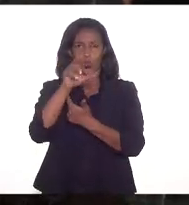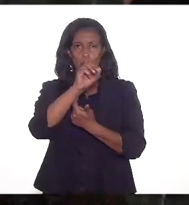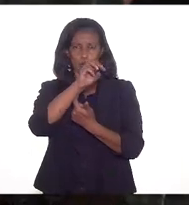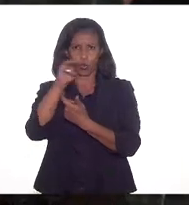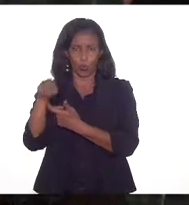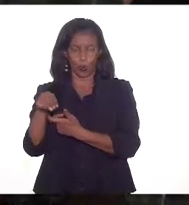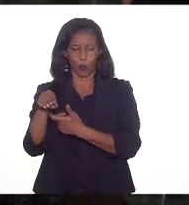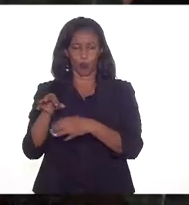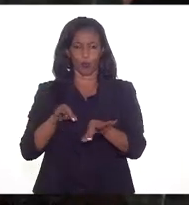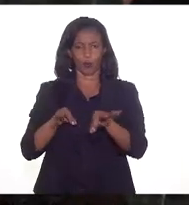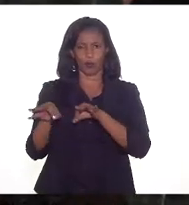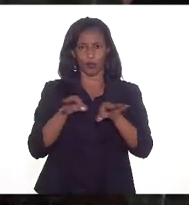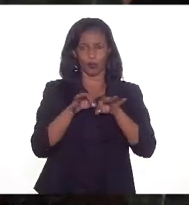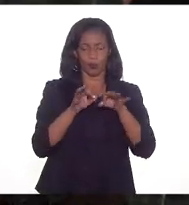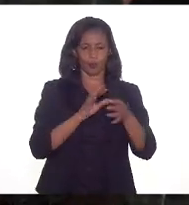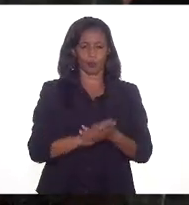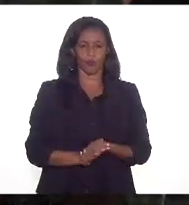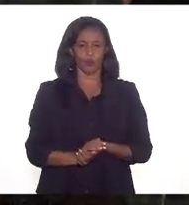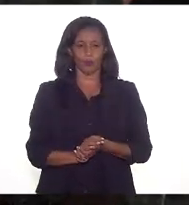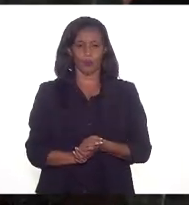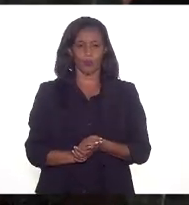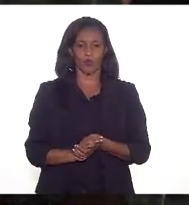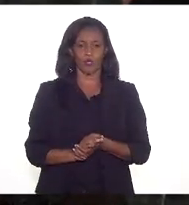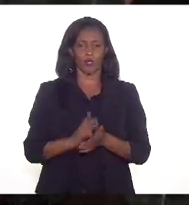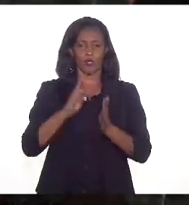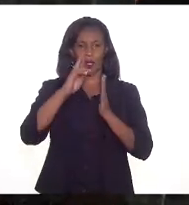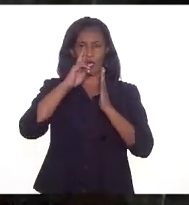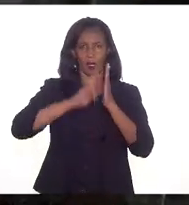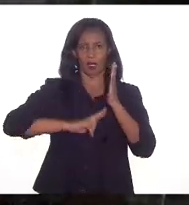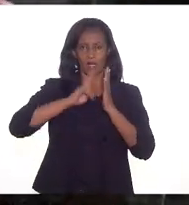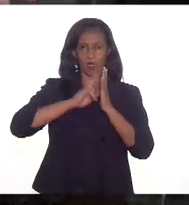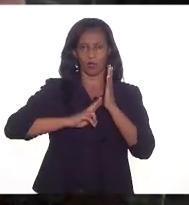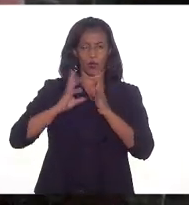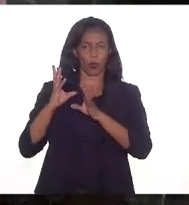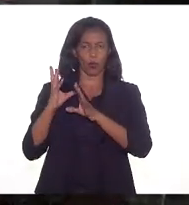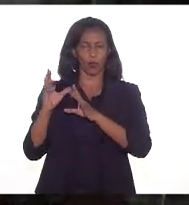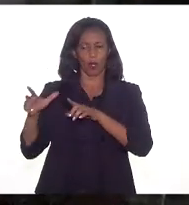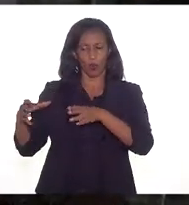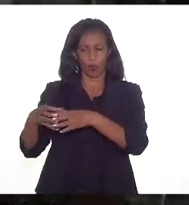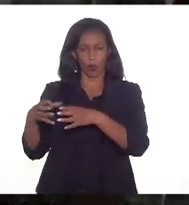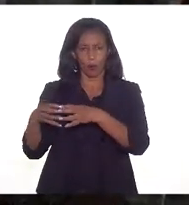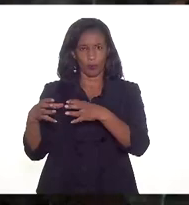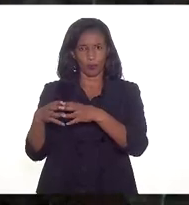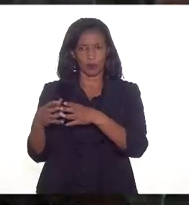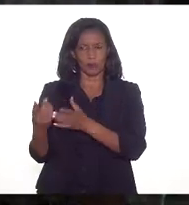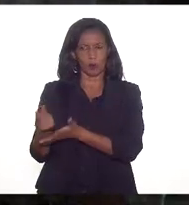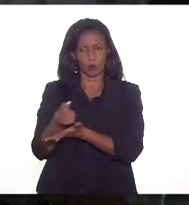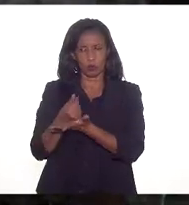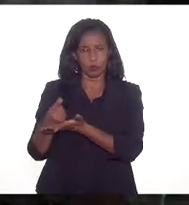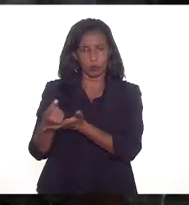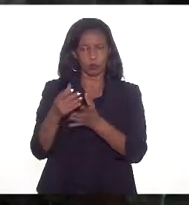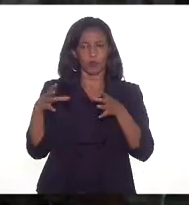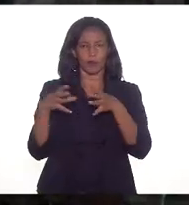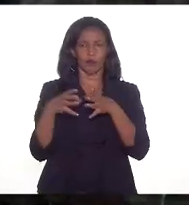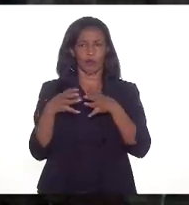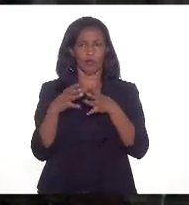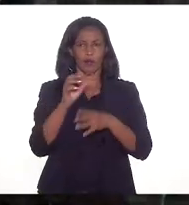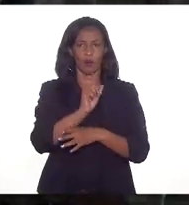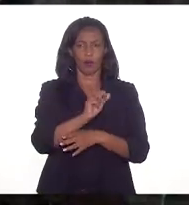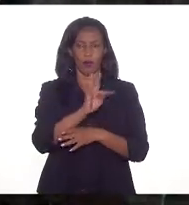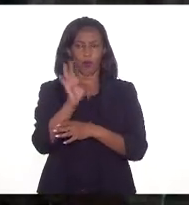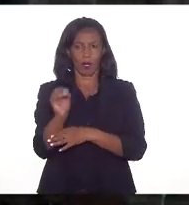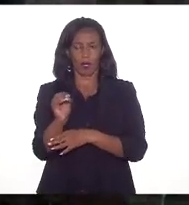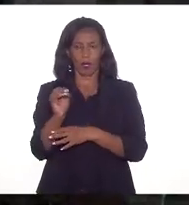na forma prevista na resolução da Comissão de Orçamento 01-2020, em conjunto com o ato da